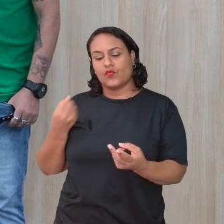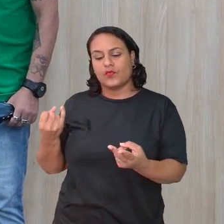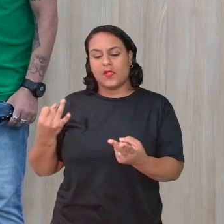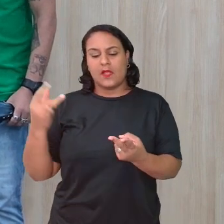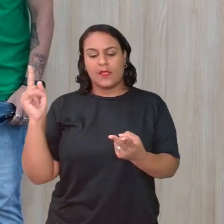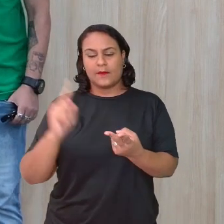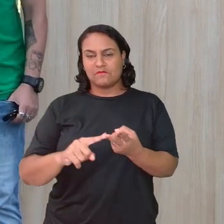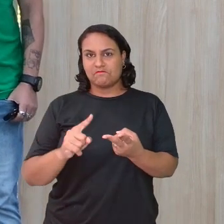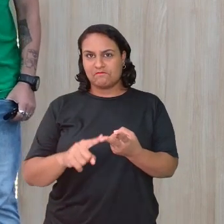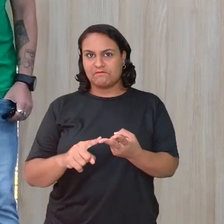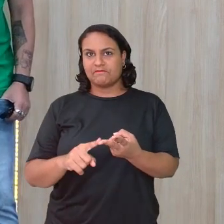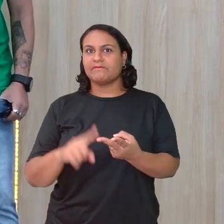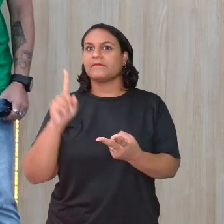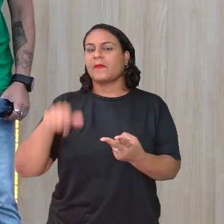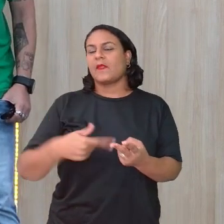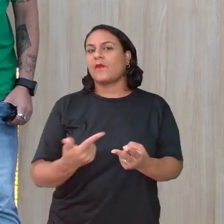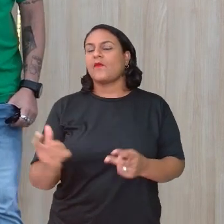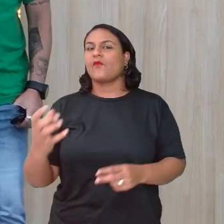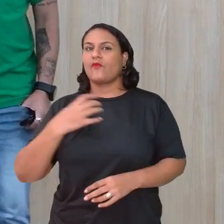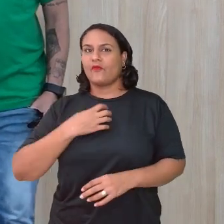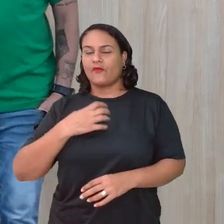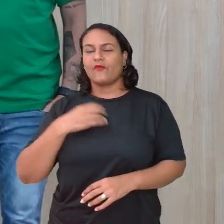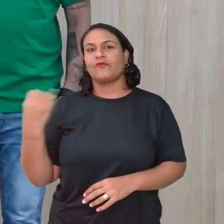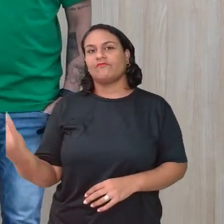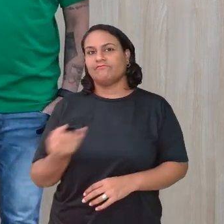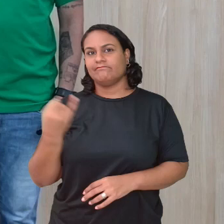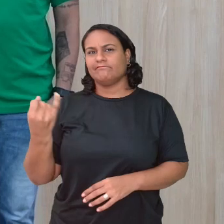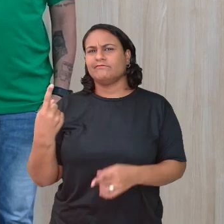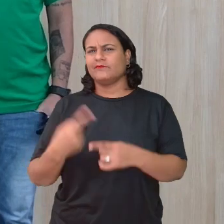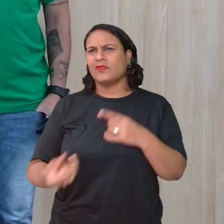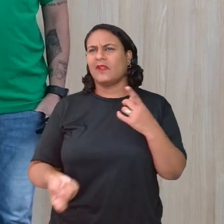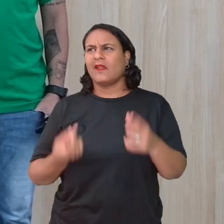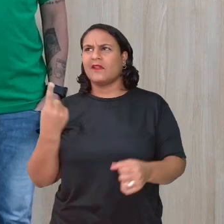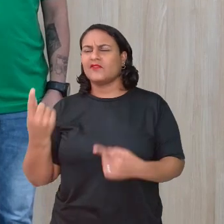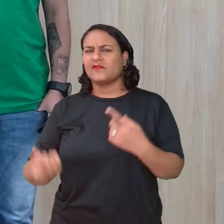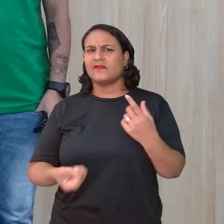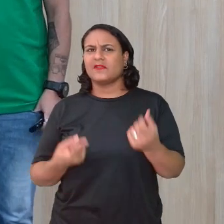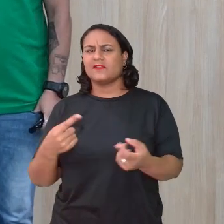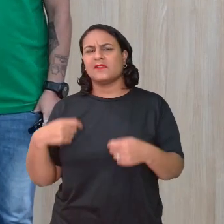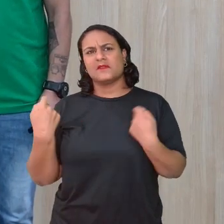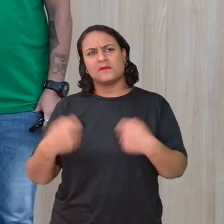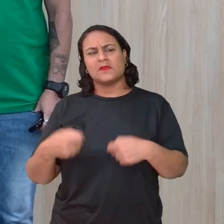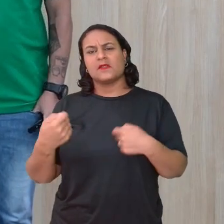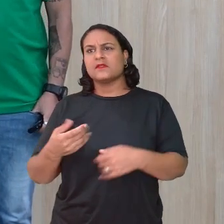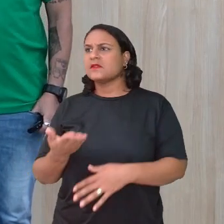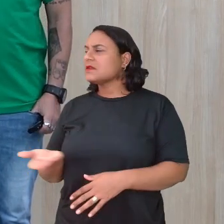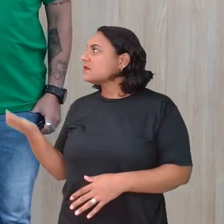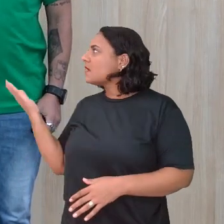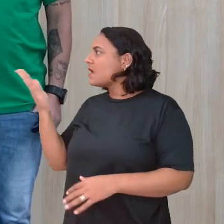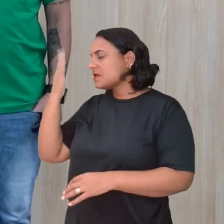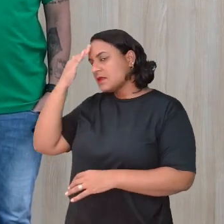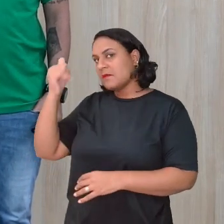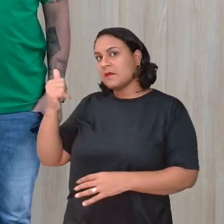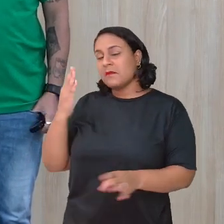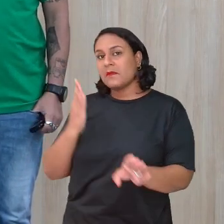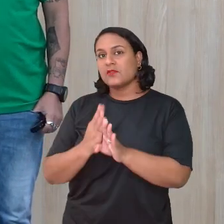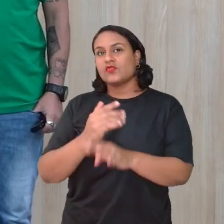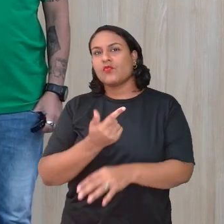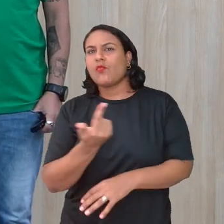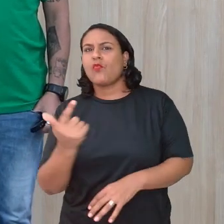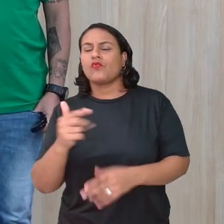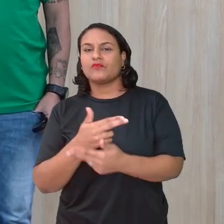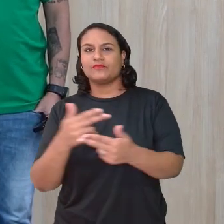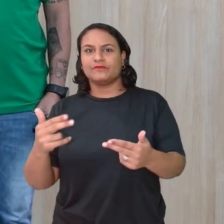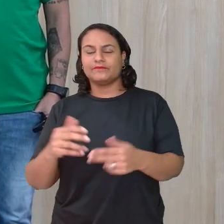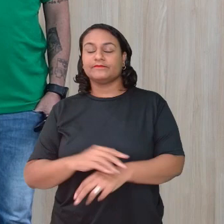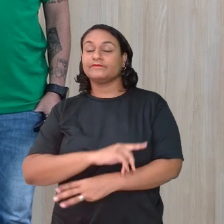casos possíveis, é outra forma muito importante, porque muitas vezes a gente precisa partir disso para descobrir outras situações.